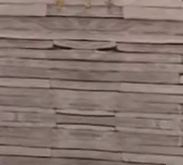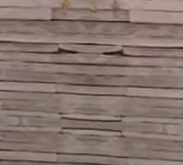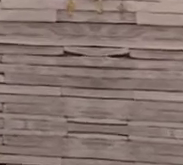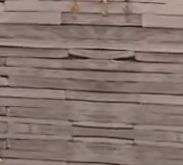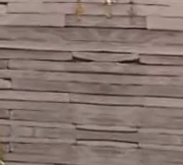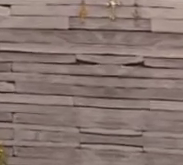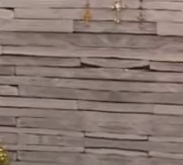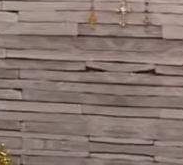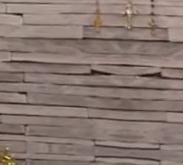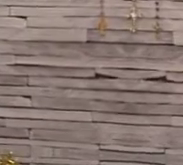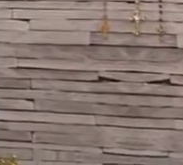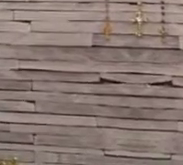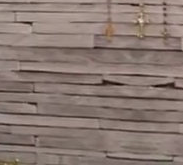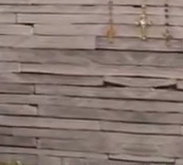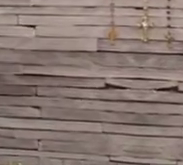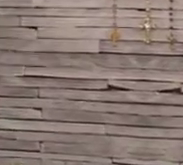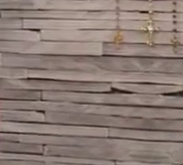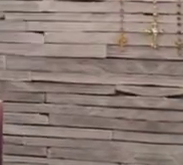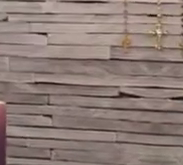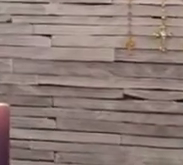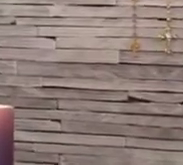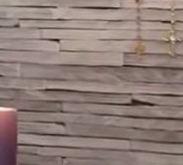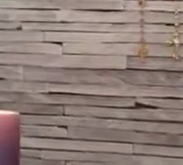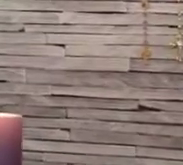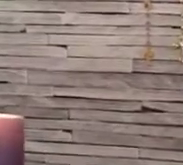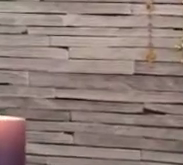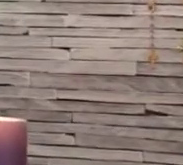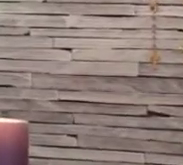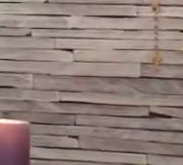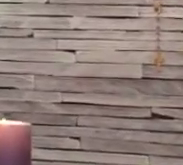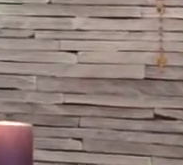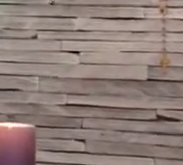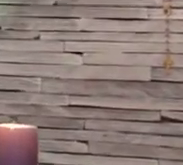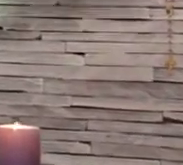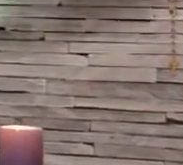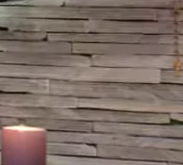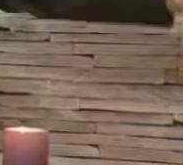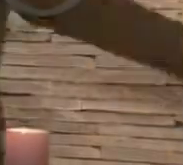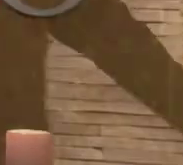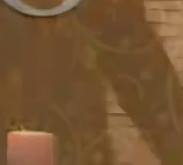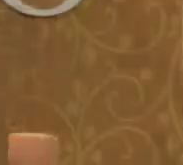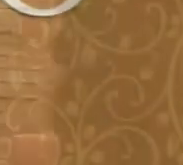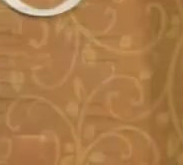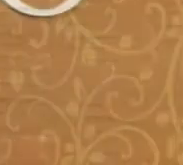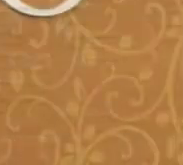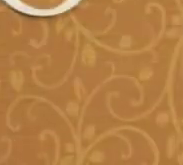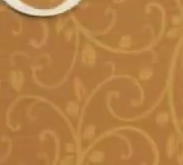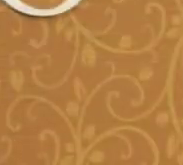encontramos às 6 em ponto, se Deus quiser. Tchau, pessoal. Boa noite. Salve Maria!